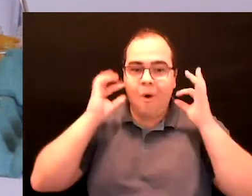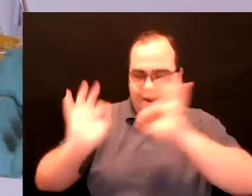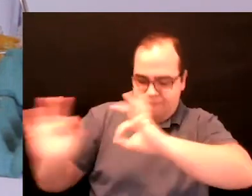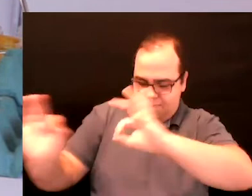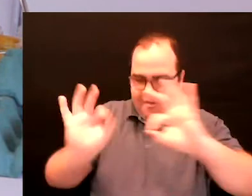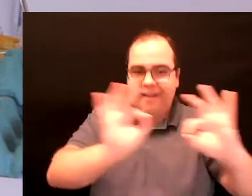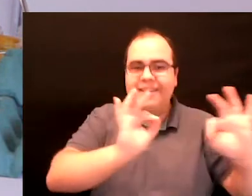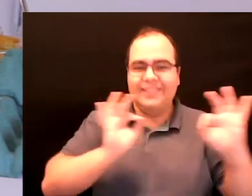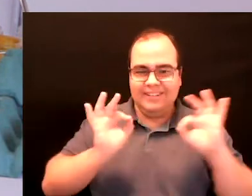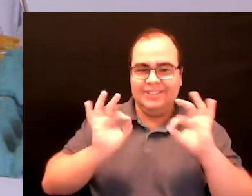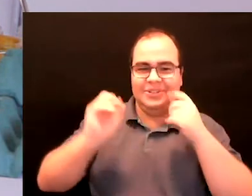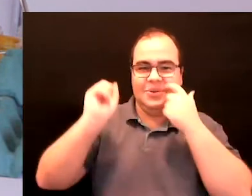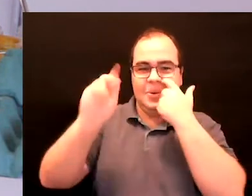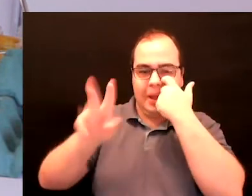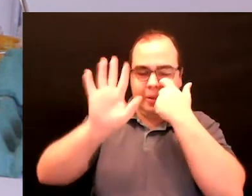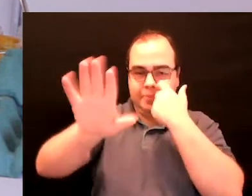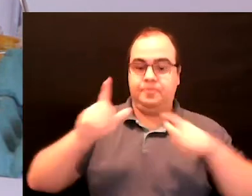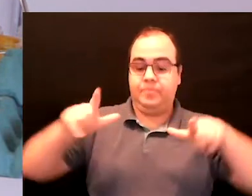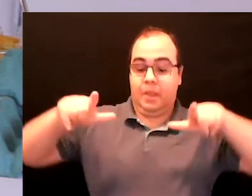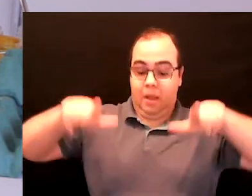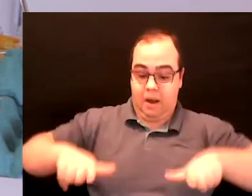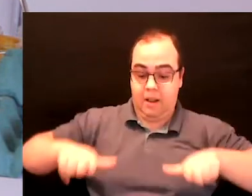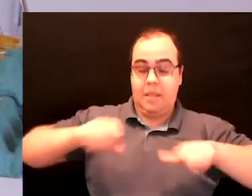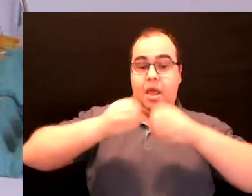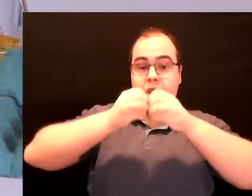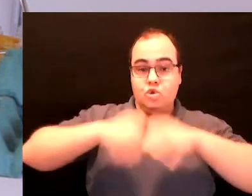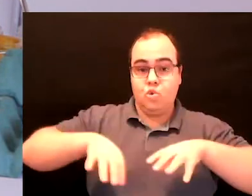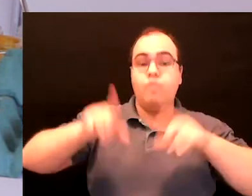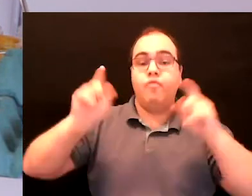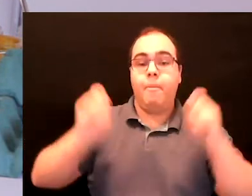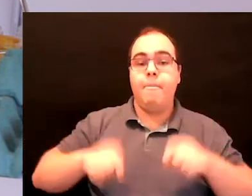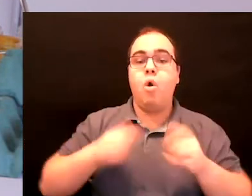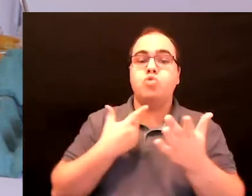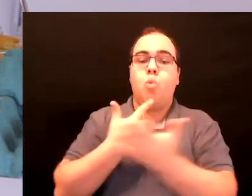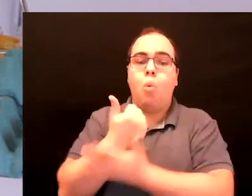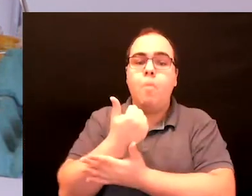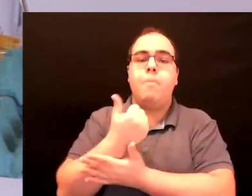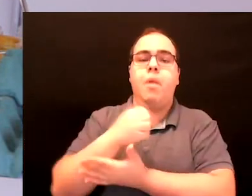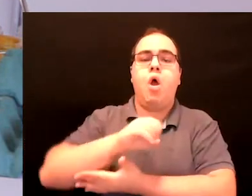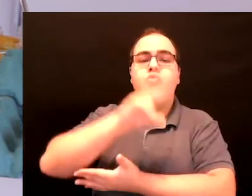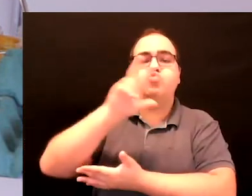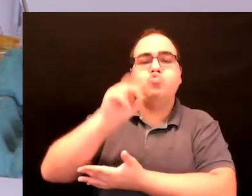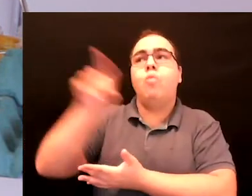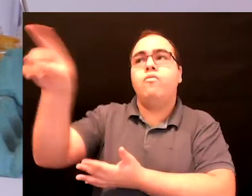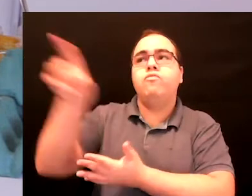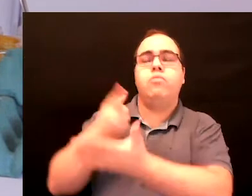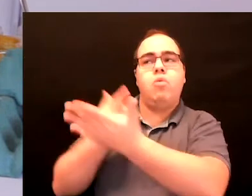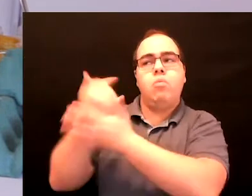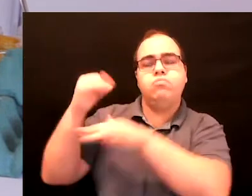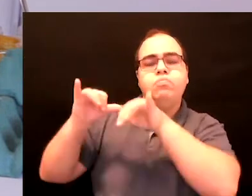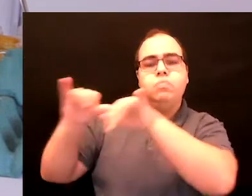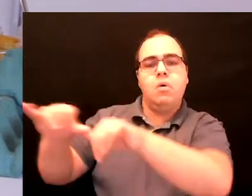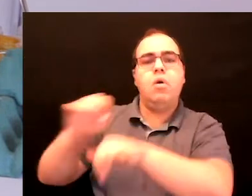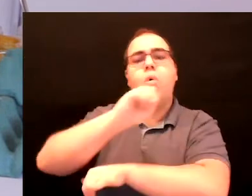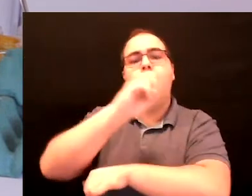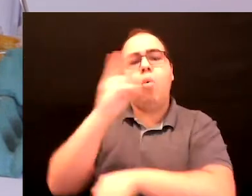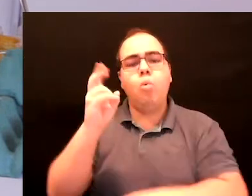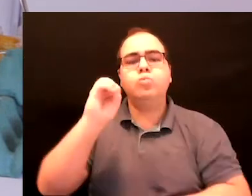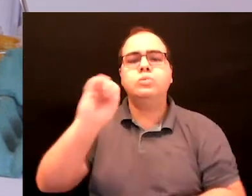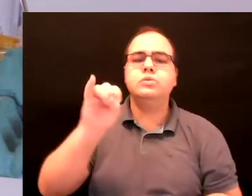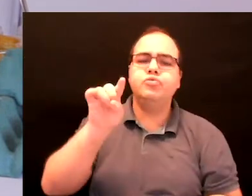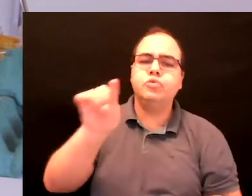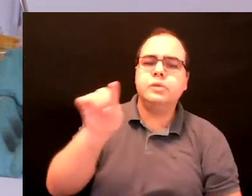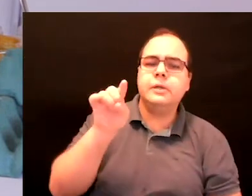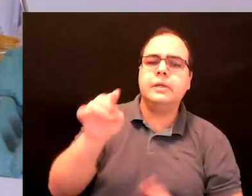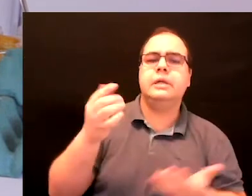um adorno ou mesmo uma alegoria, tá? Cartela de ovo a gente pode utilizar, comprar tanto os ovos juntos, né, no mercado,